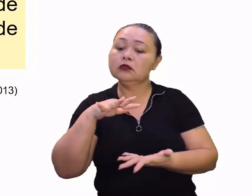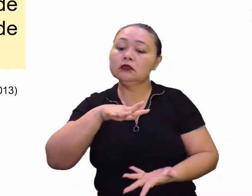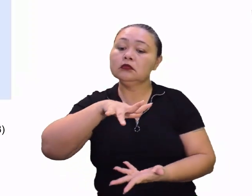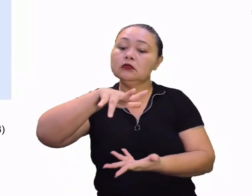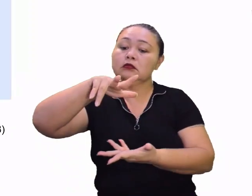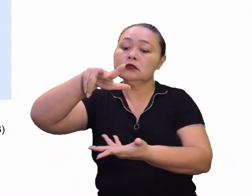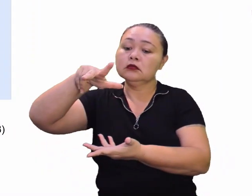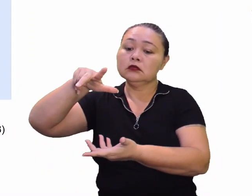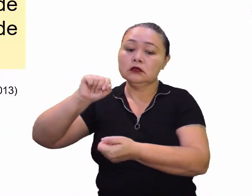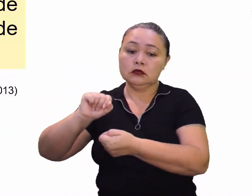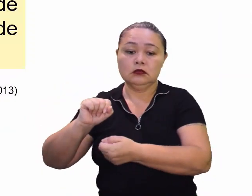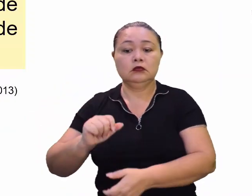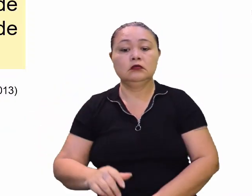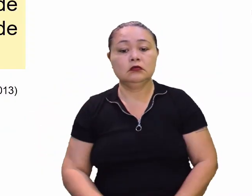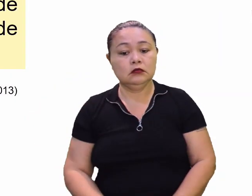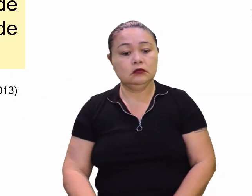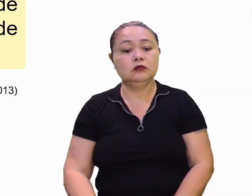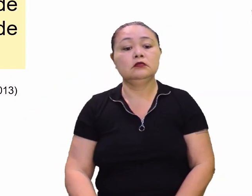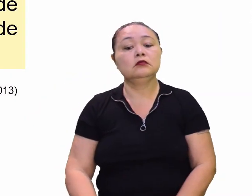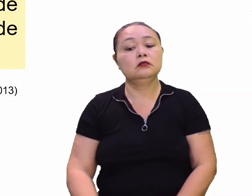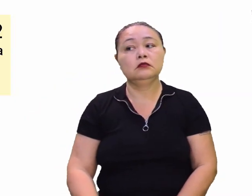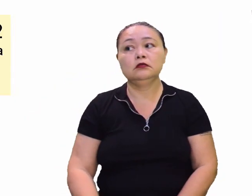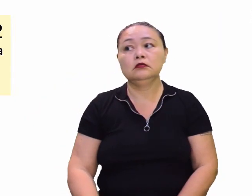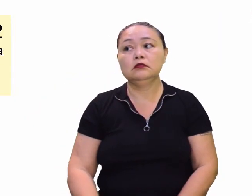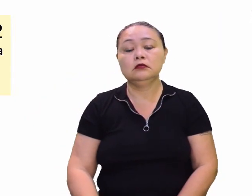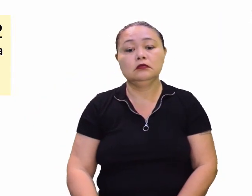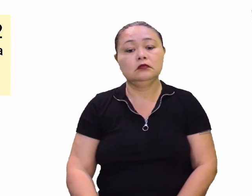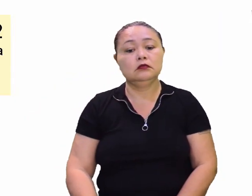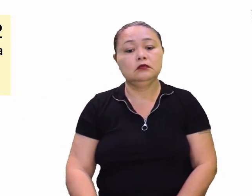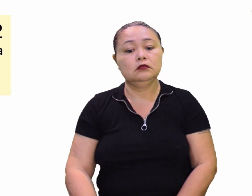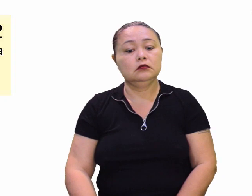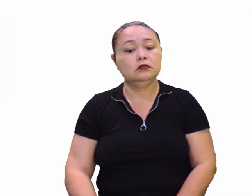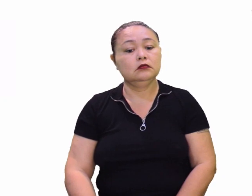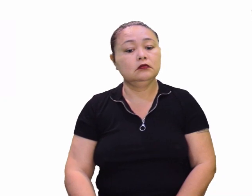economia do mundo.